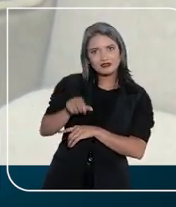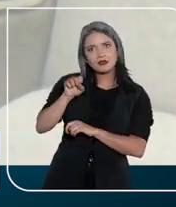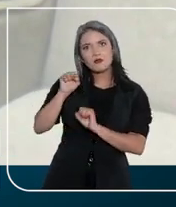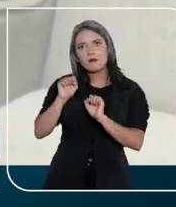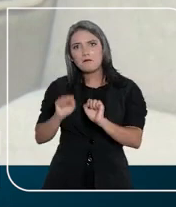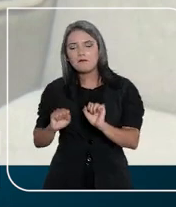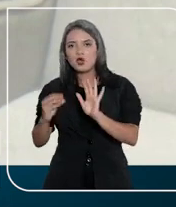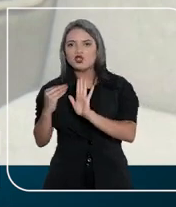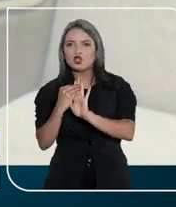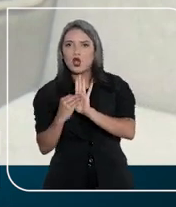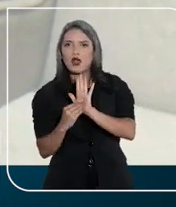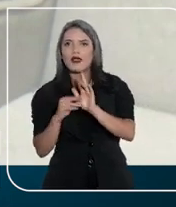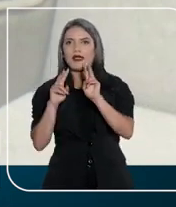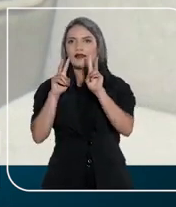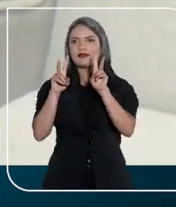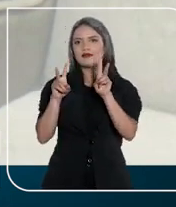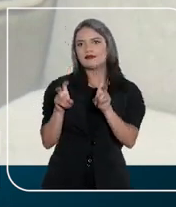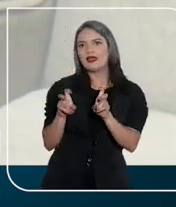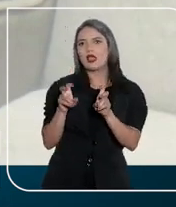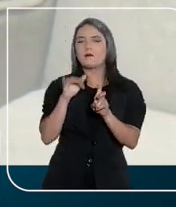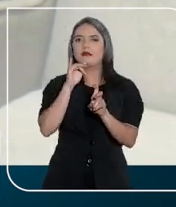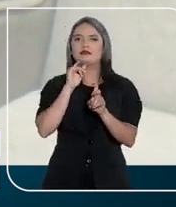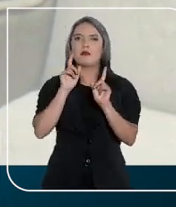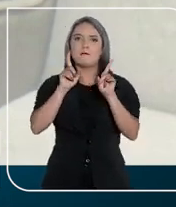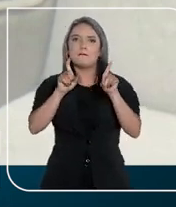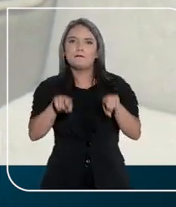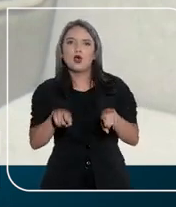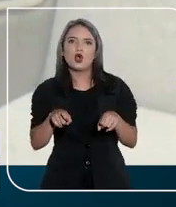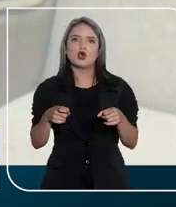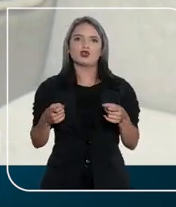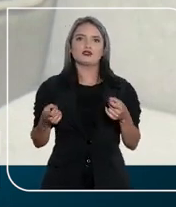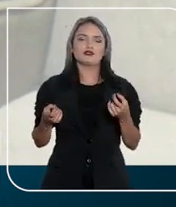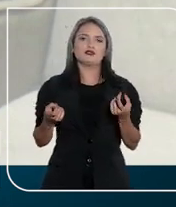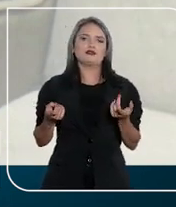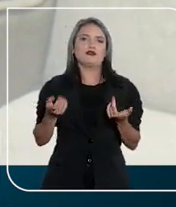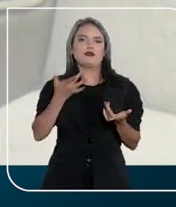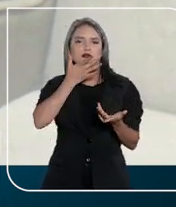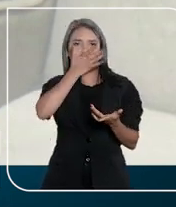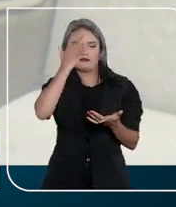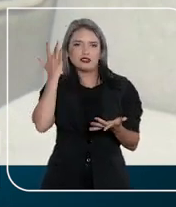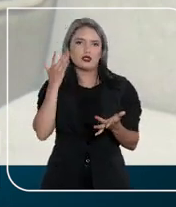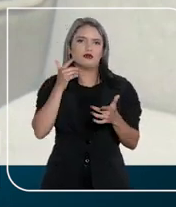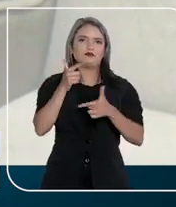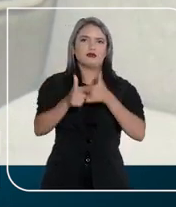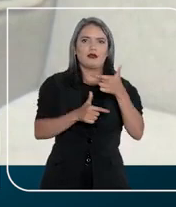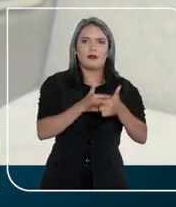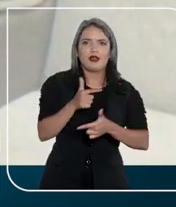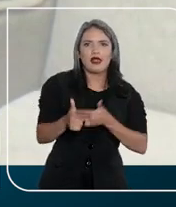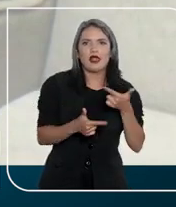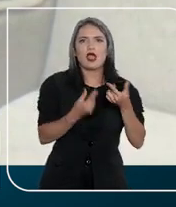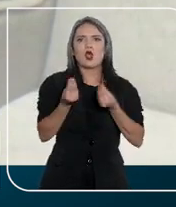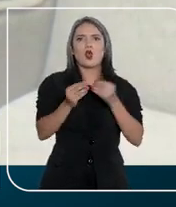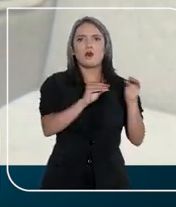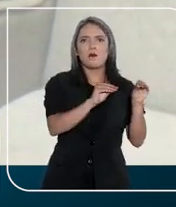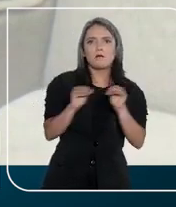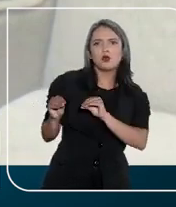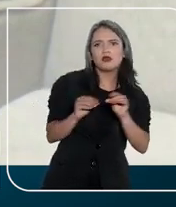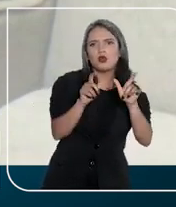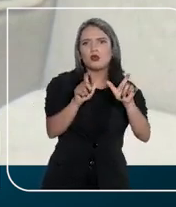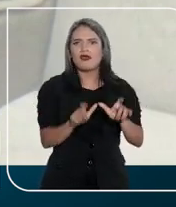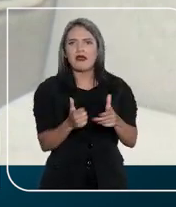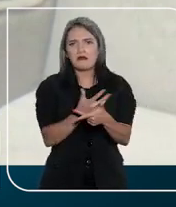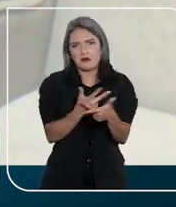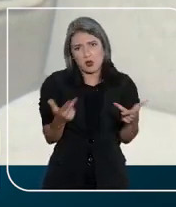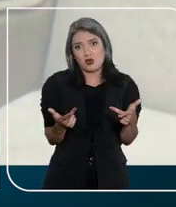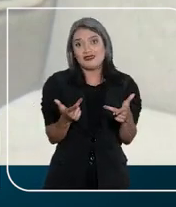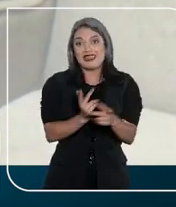subtemas como posse dos candidatos, exercício, remoção, readaptação.